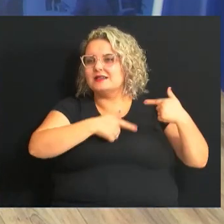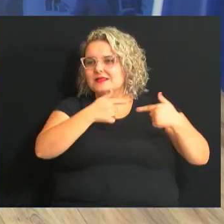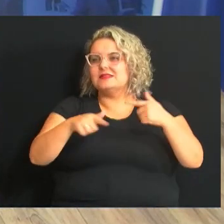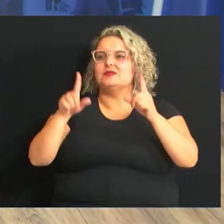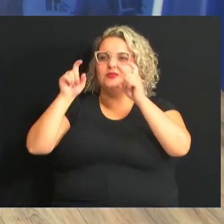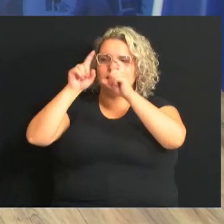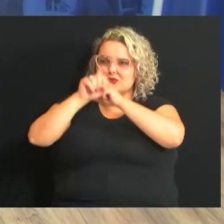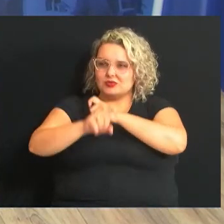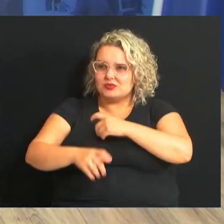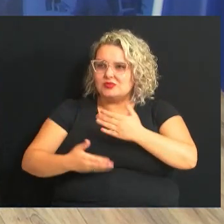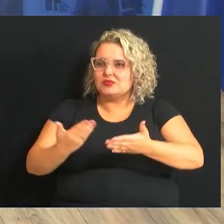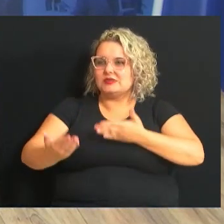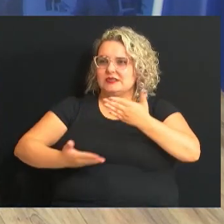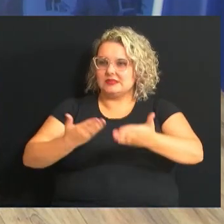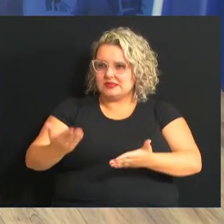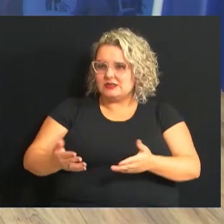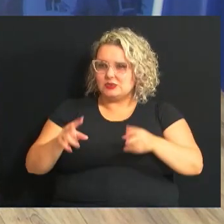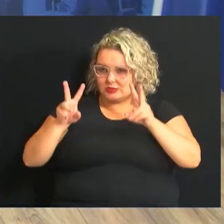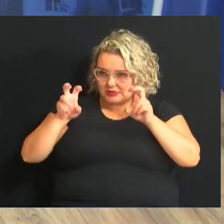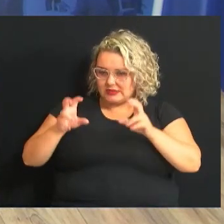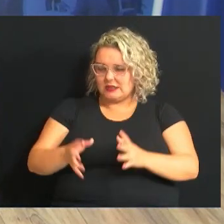de lidar com este assunto?